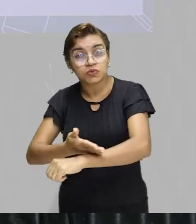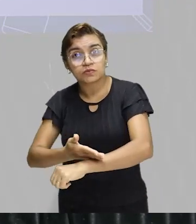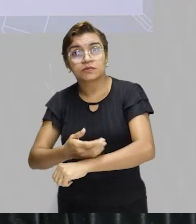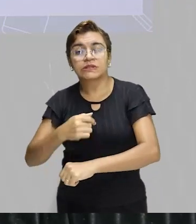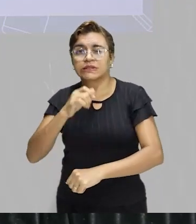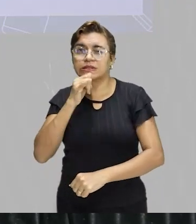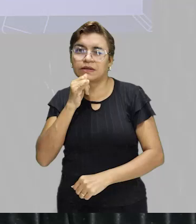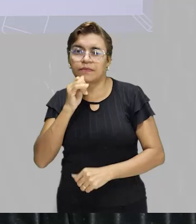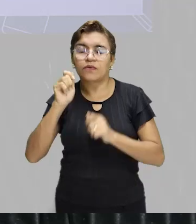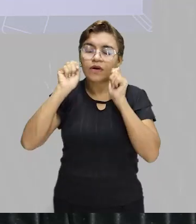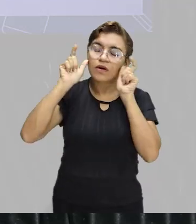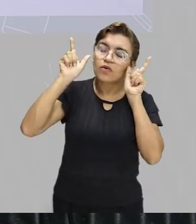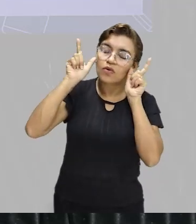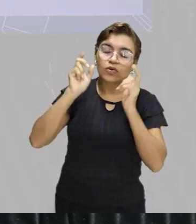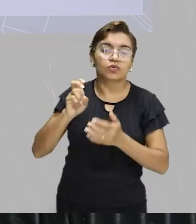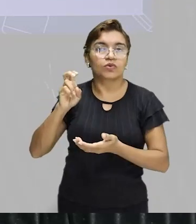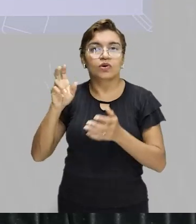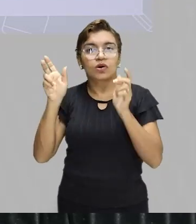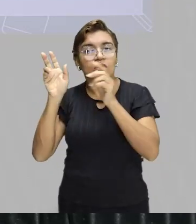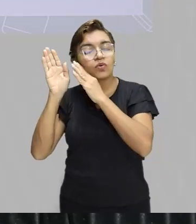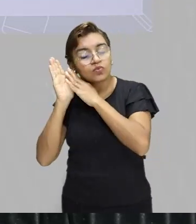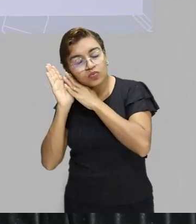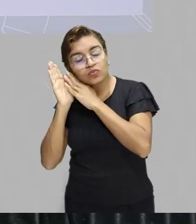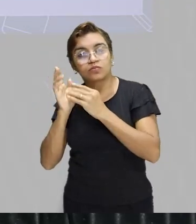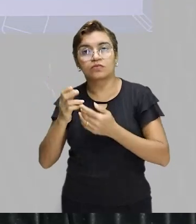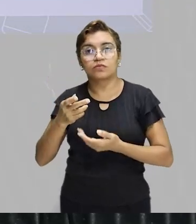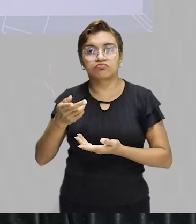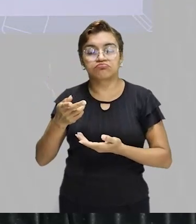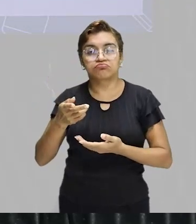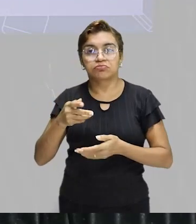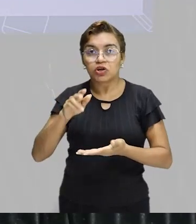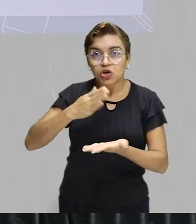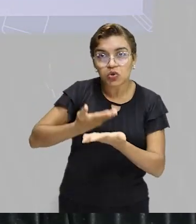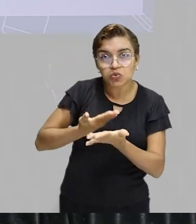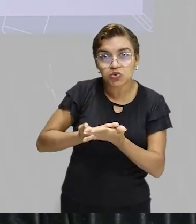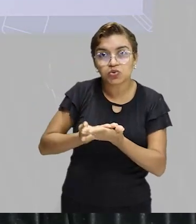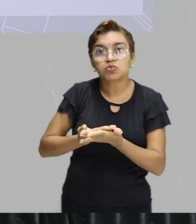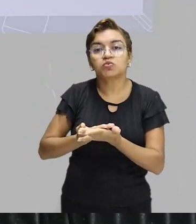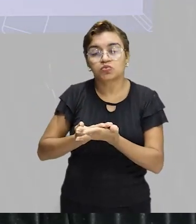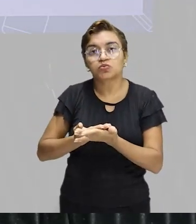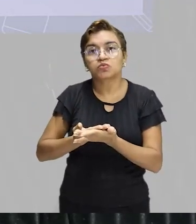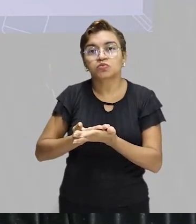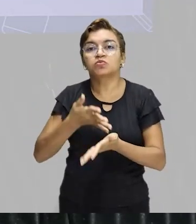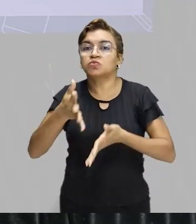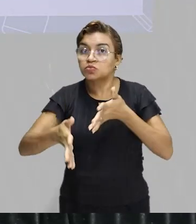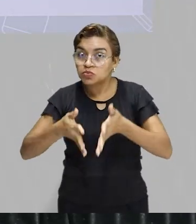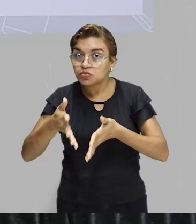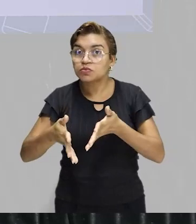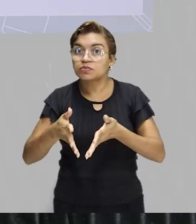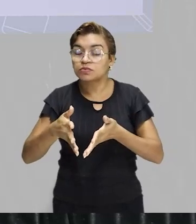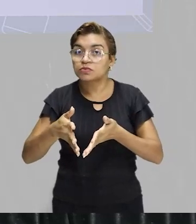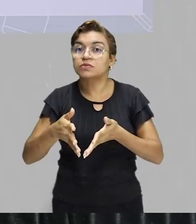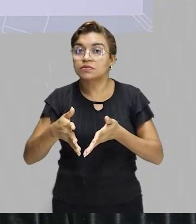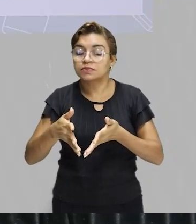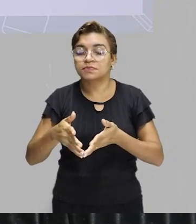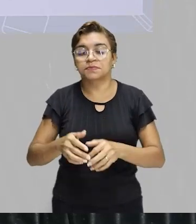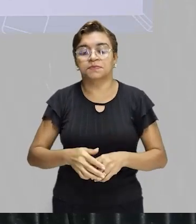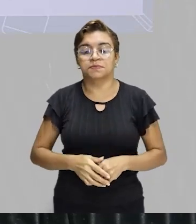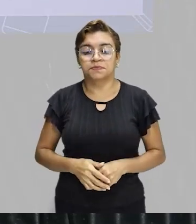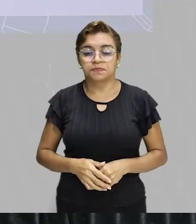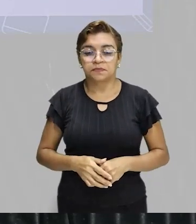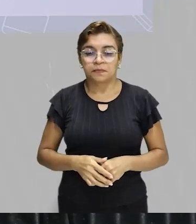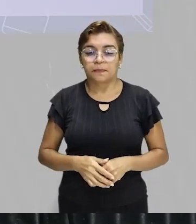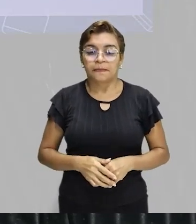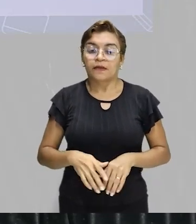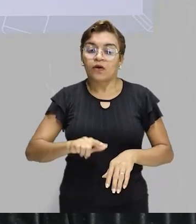durmo, eu como, eu falo, eu estudo, coisas que você faz na sua rotina. Bom, um exemplo